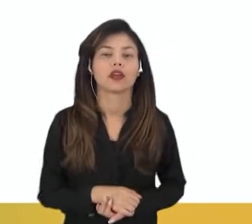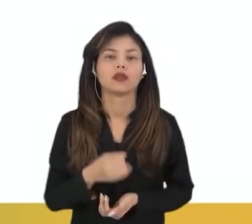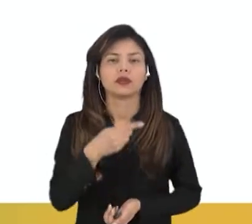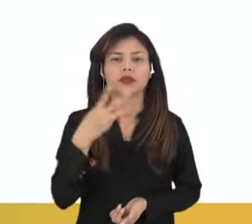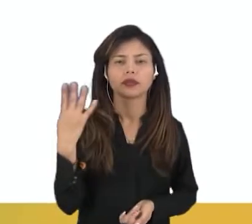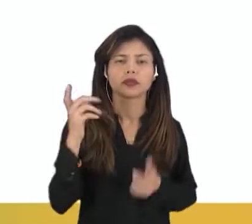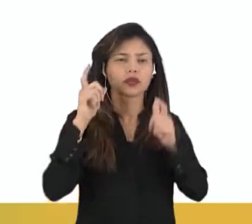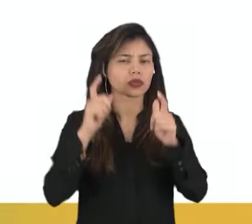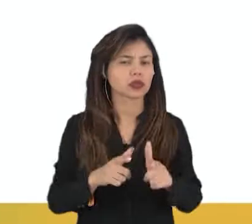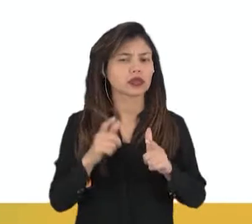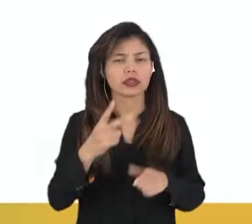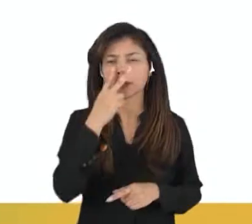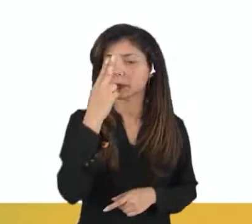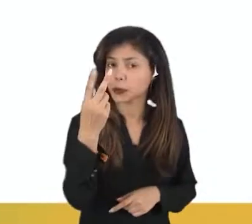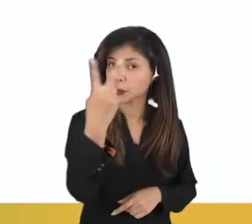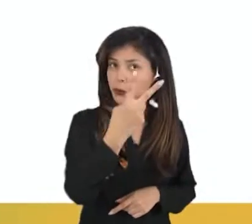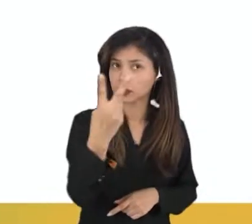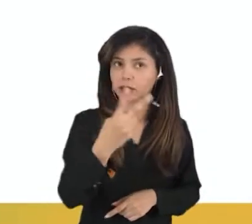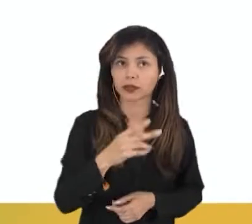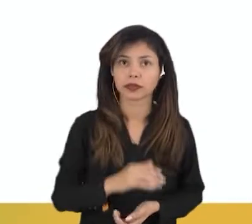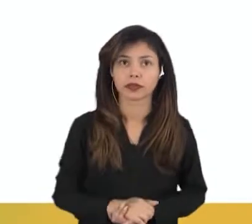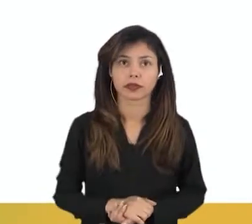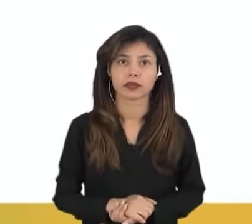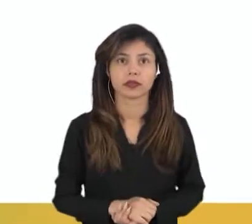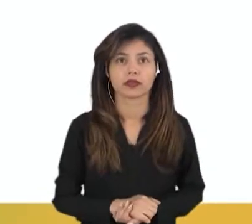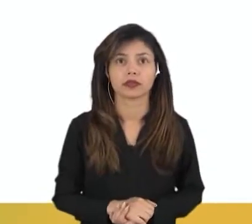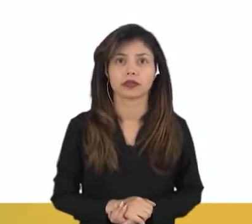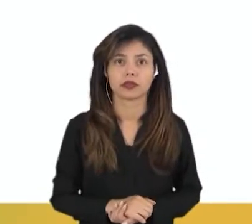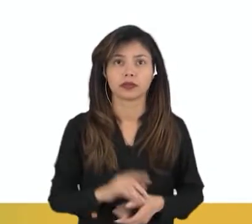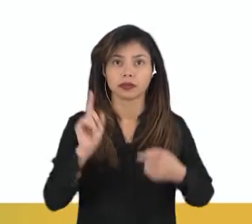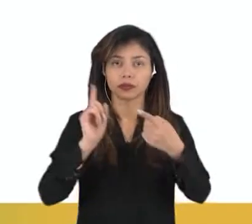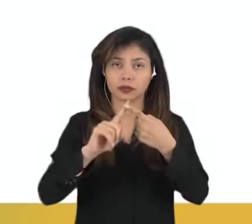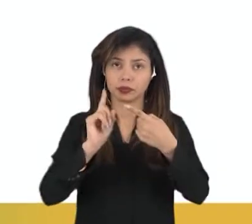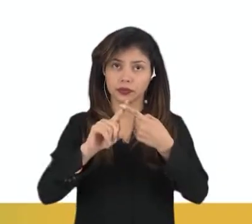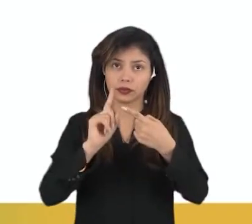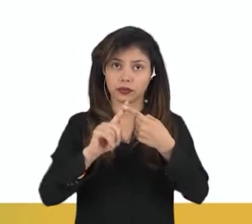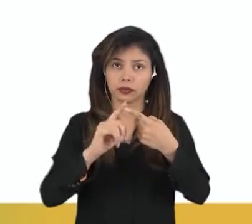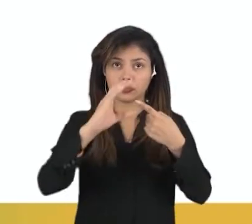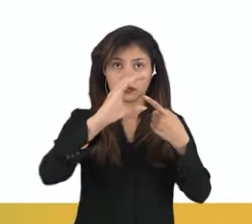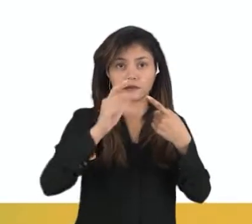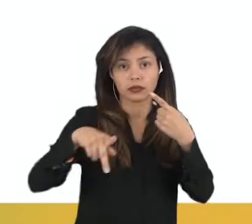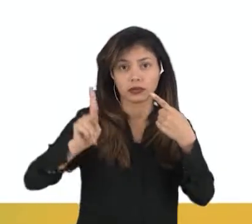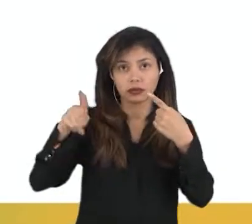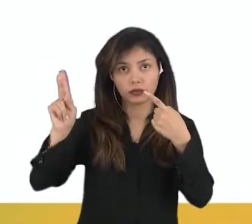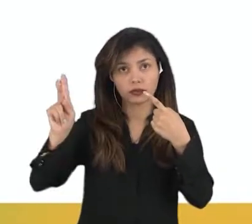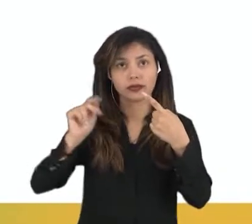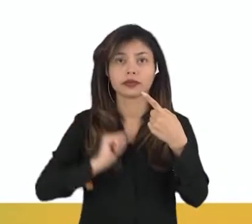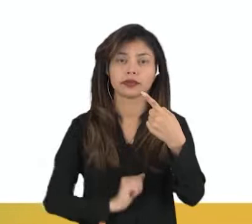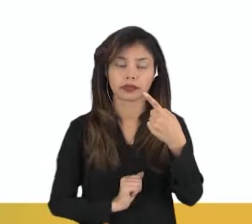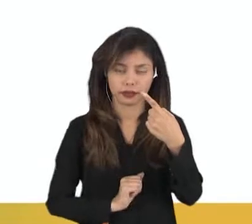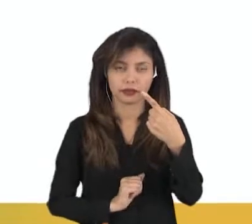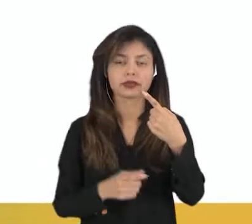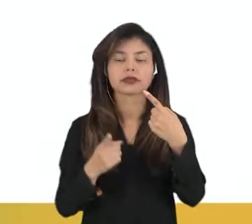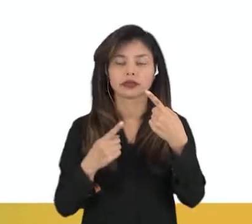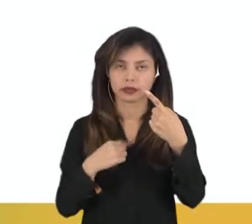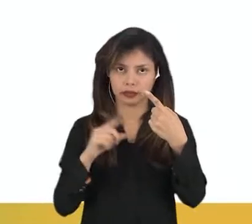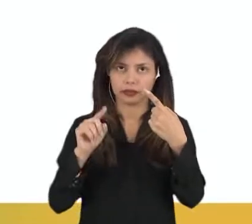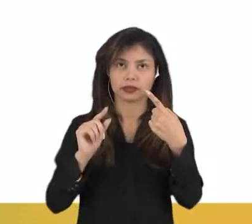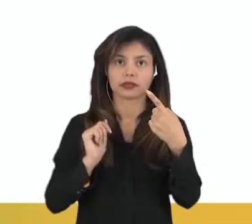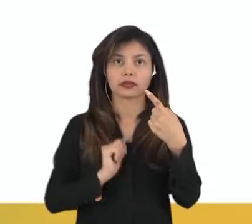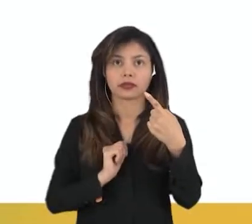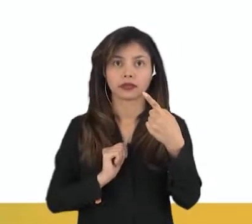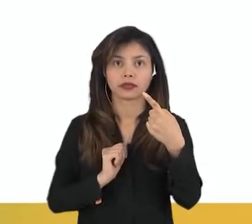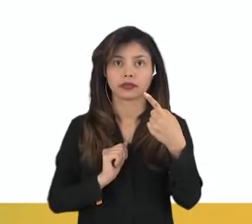lançamentos onde aparecem 2 caras. Então, nós temos aí o primeiro lançamento que aparece 2 caras, né? Então, nós fizemos a